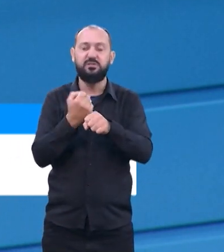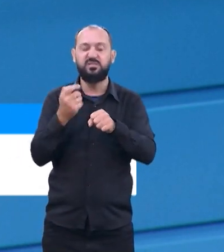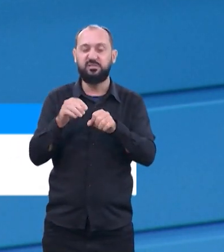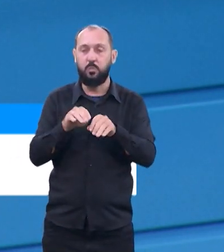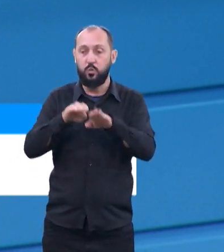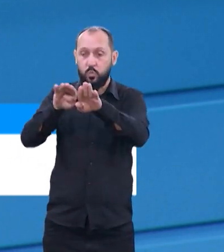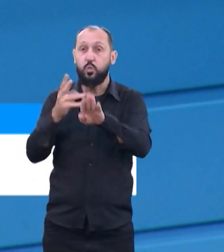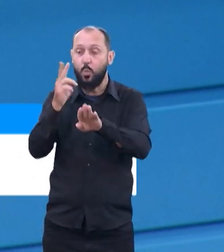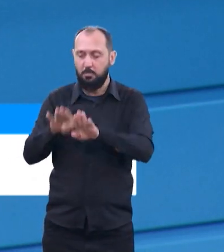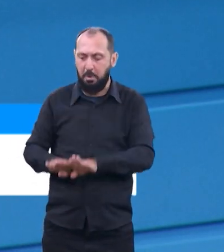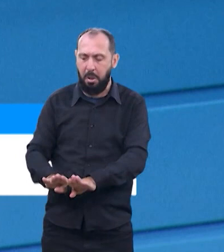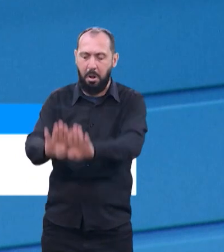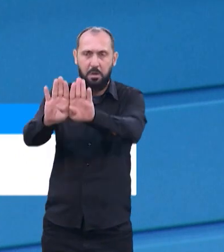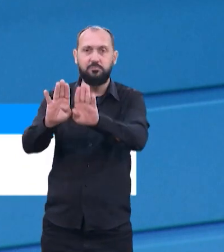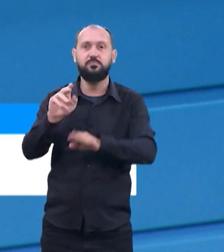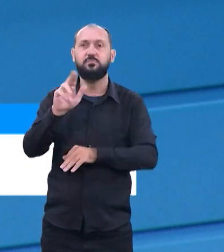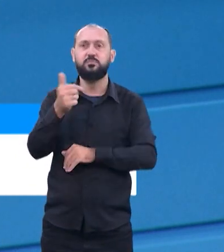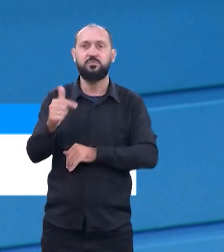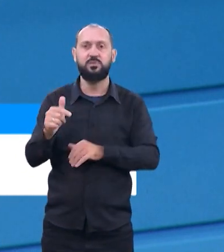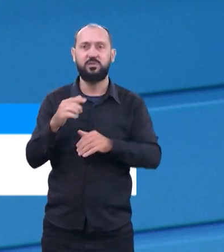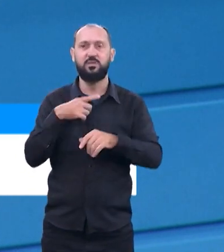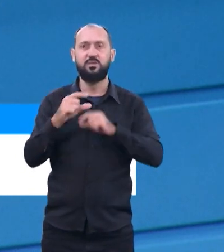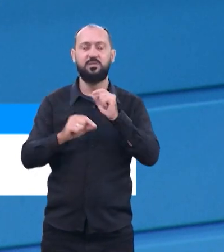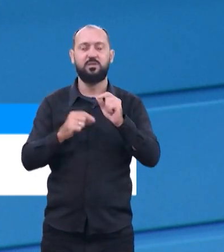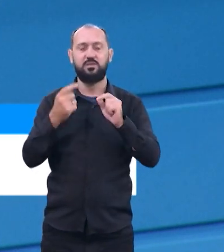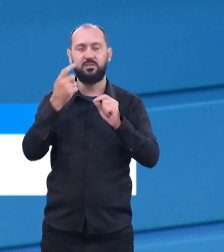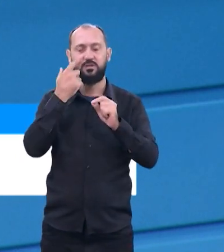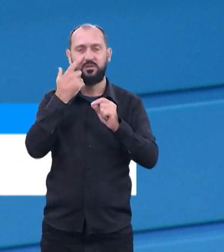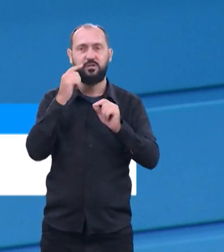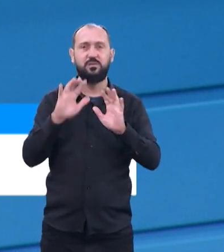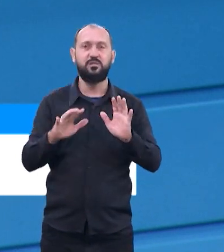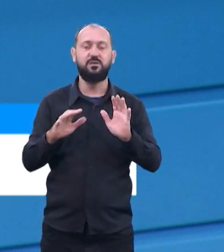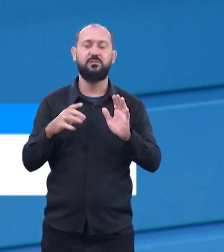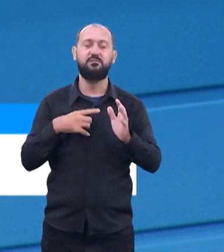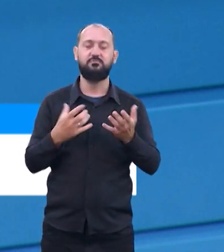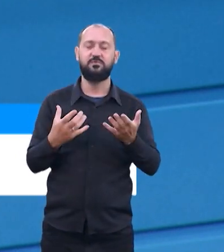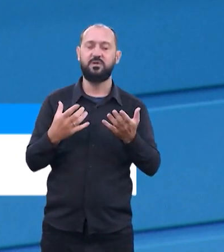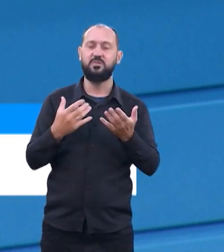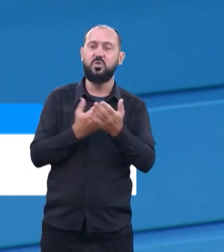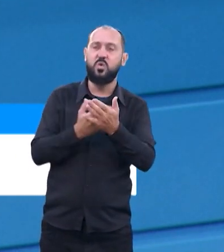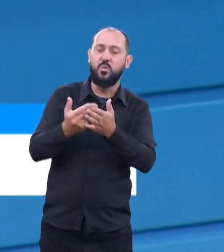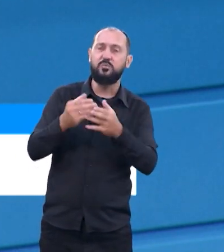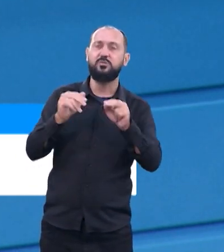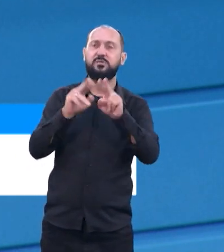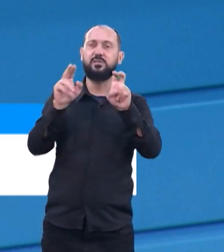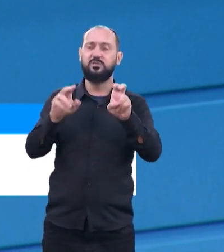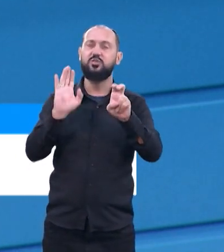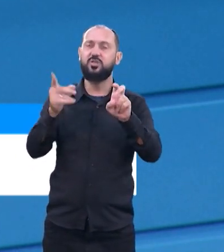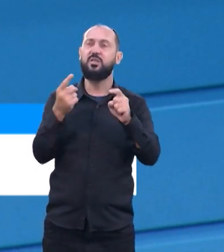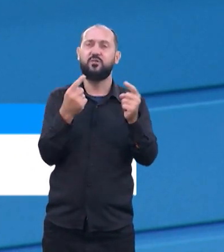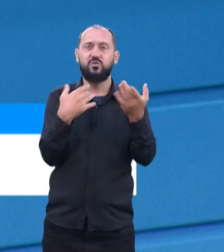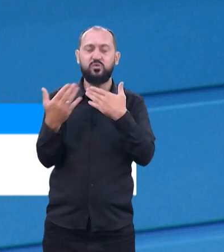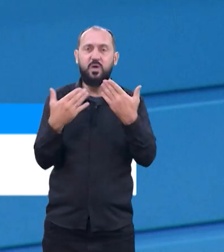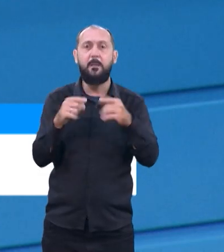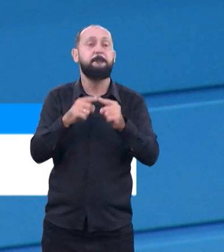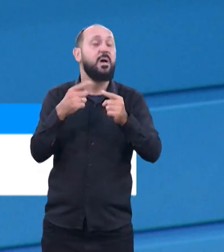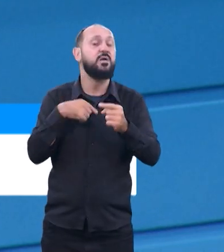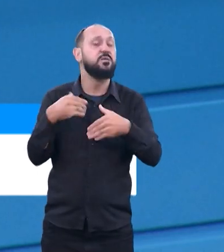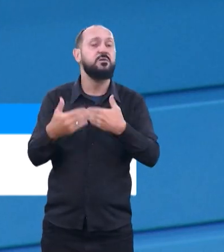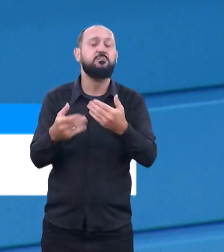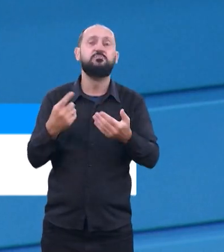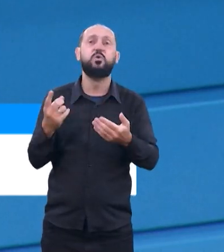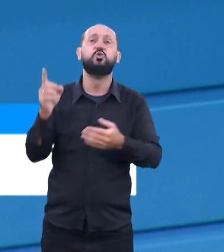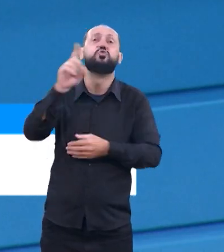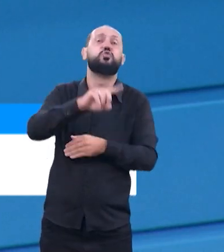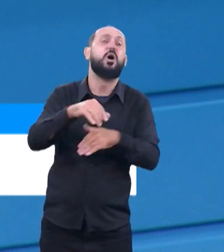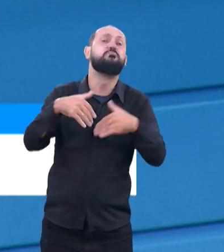duplicação praticamente nada, e a rodovia de muito movimento, e a gente já entrou nesse assunto, já houve discussão, mas